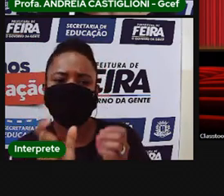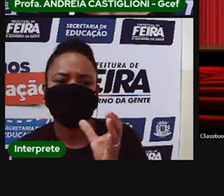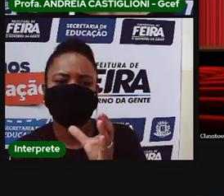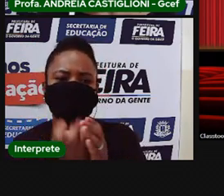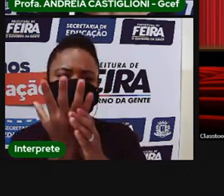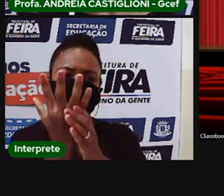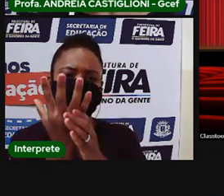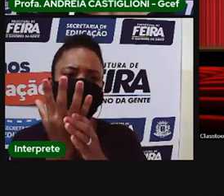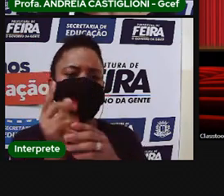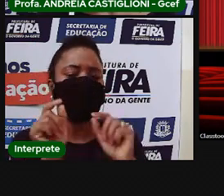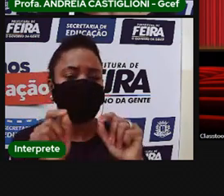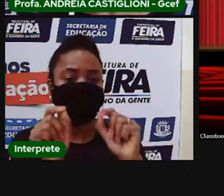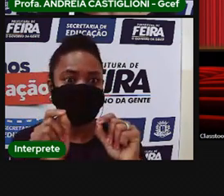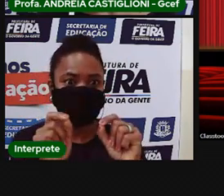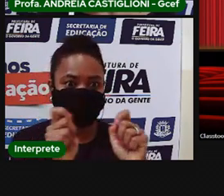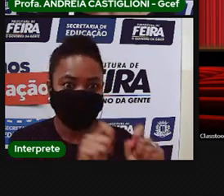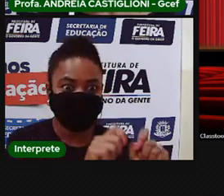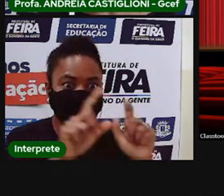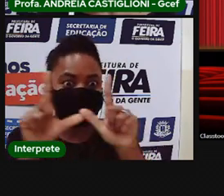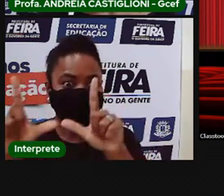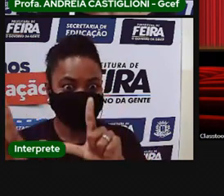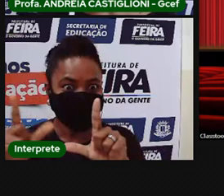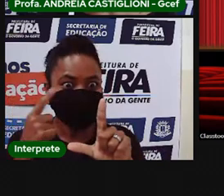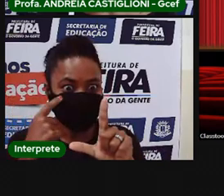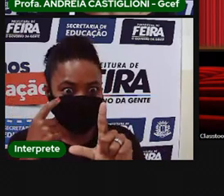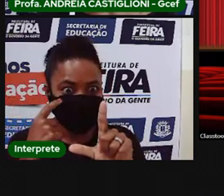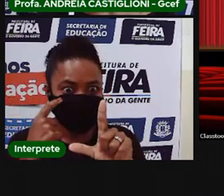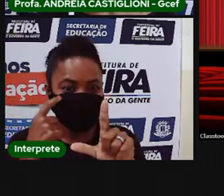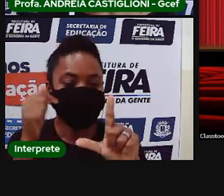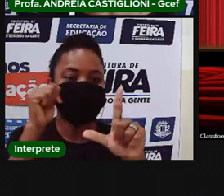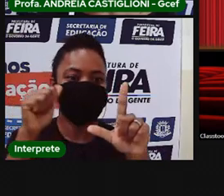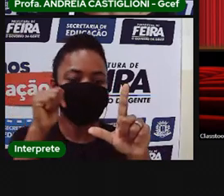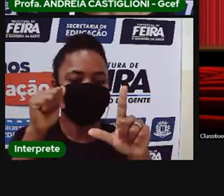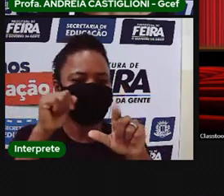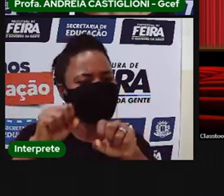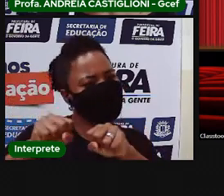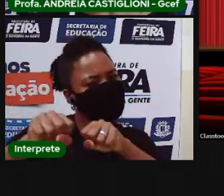até que foi o slide que eu trouxe a ideia da Mulher Maravilha, né?